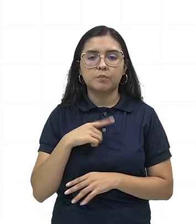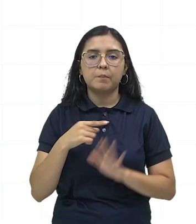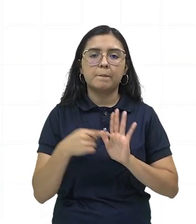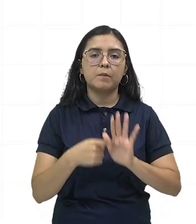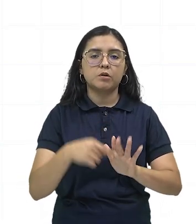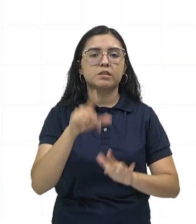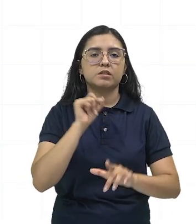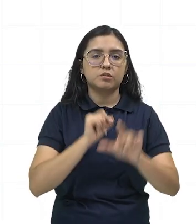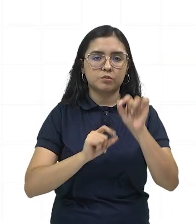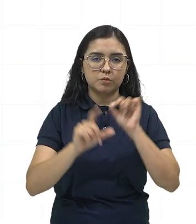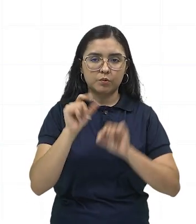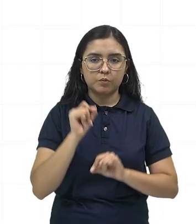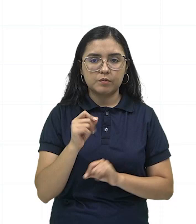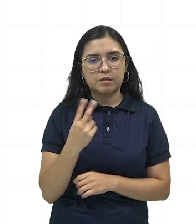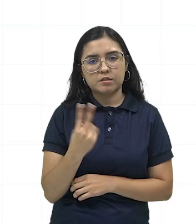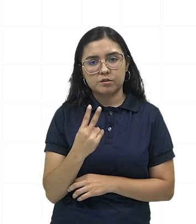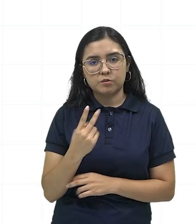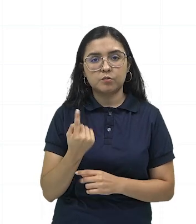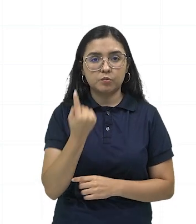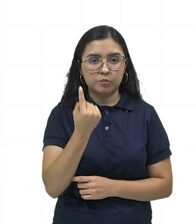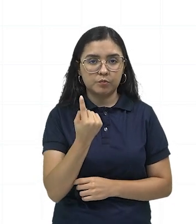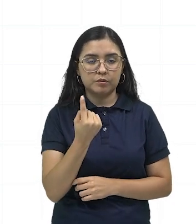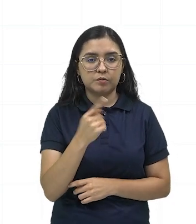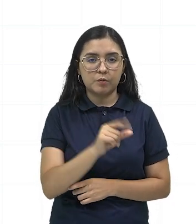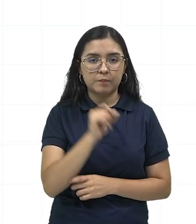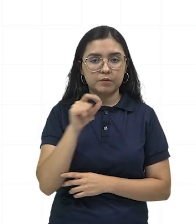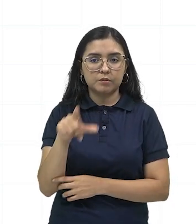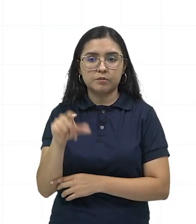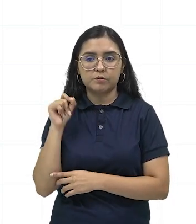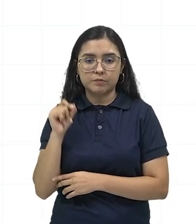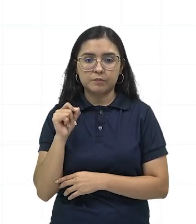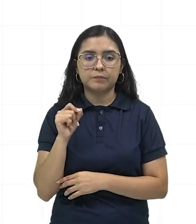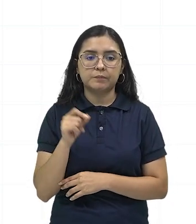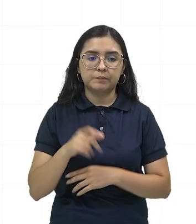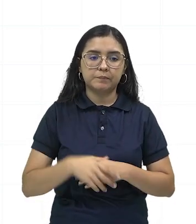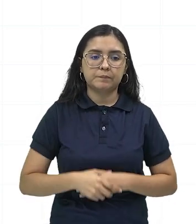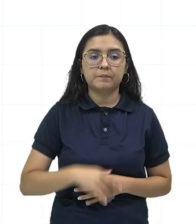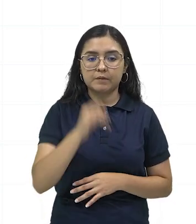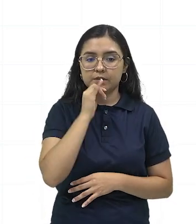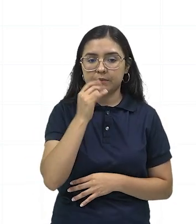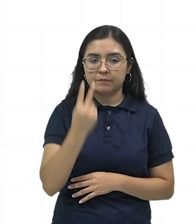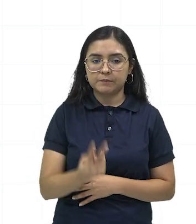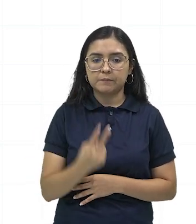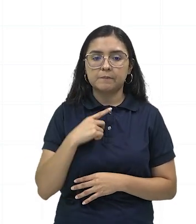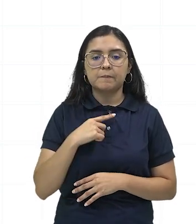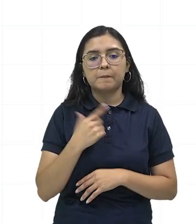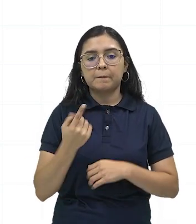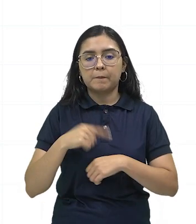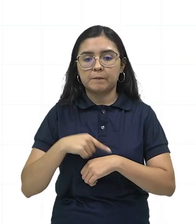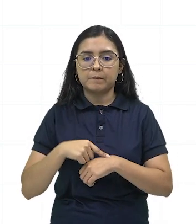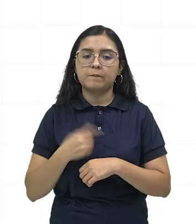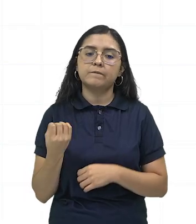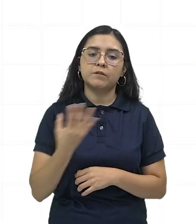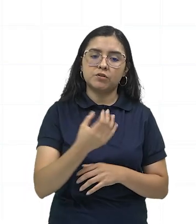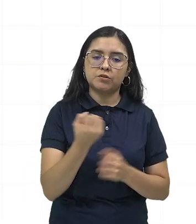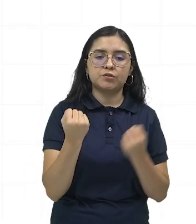ou alternativa entre essas opções. Lá no exemplo 2, ora viajamos de carro, ora viajamos de